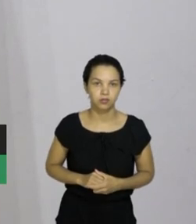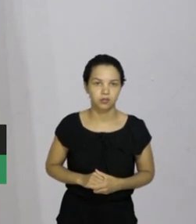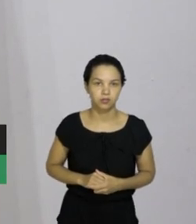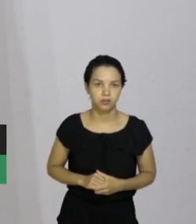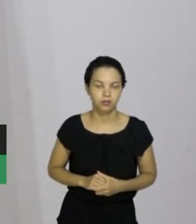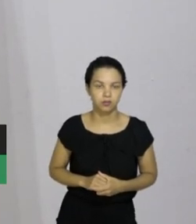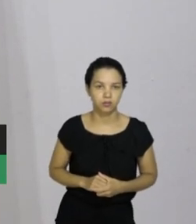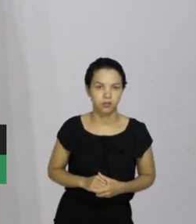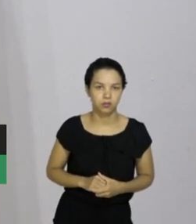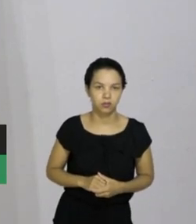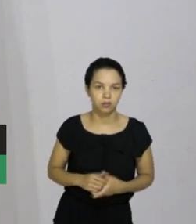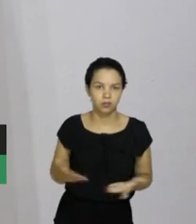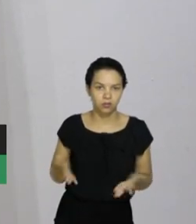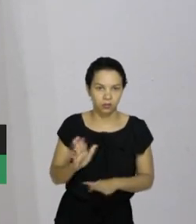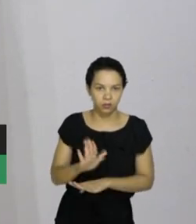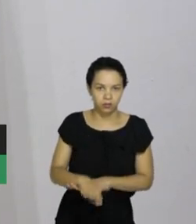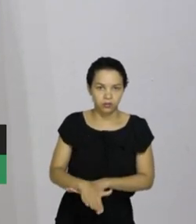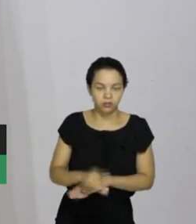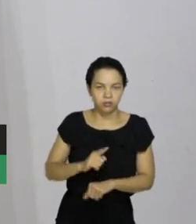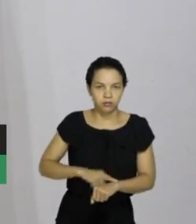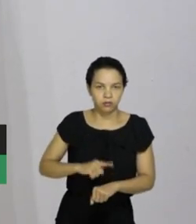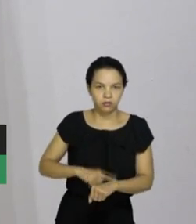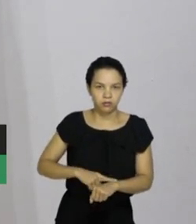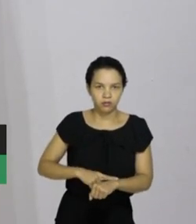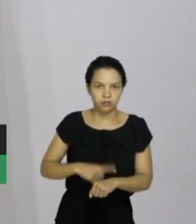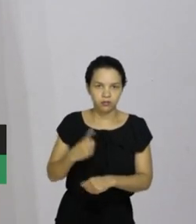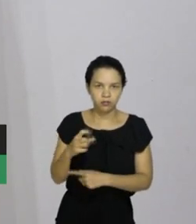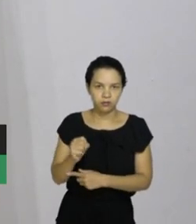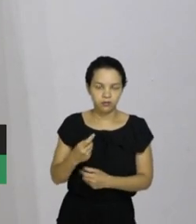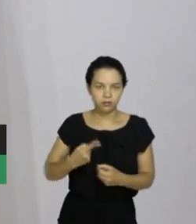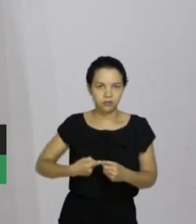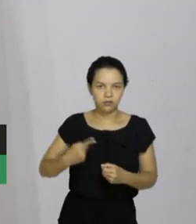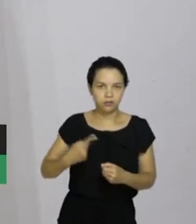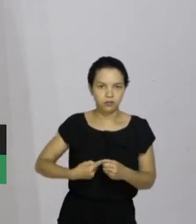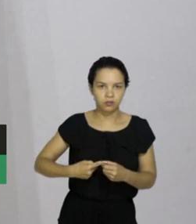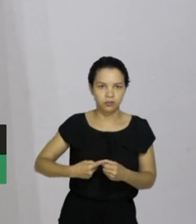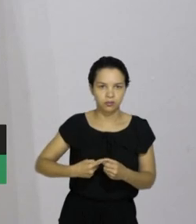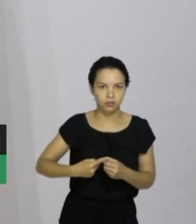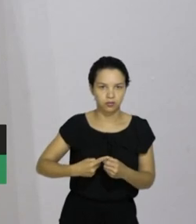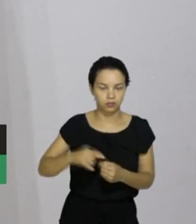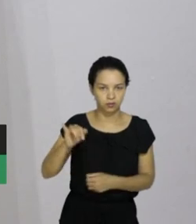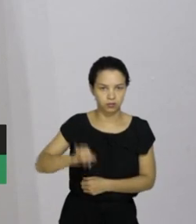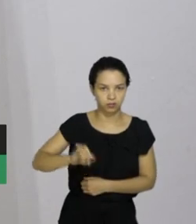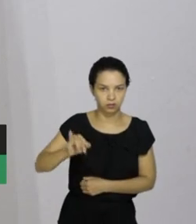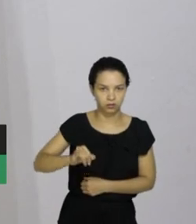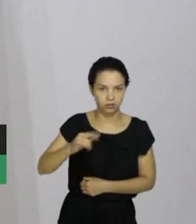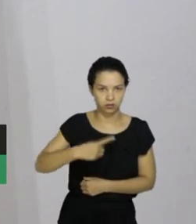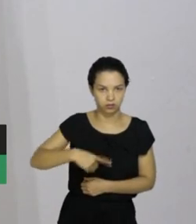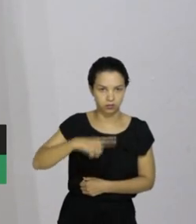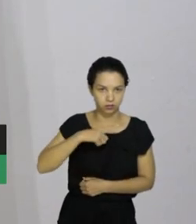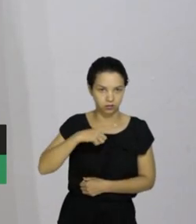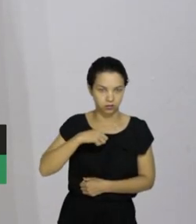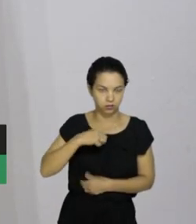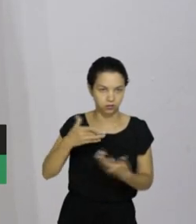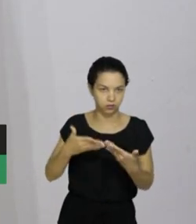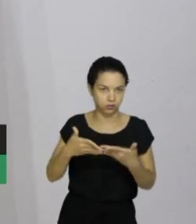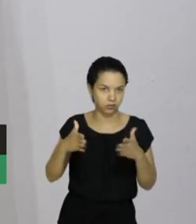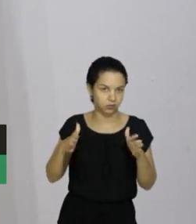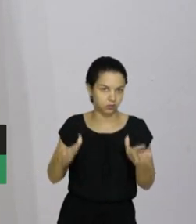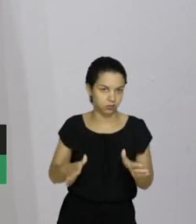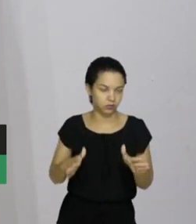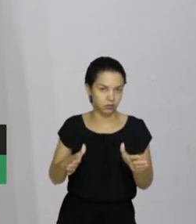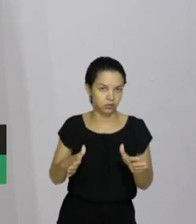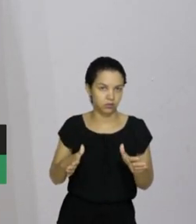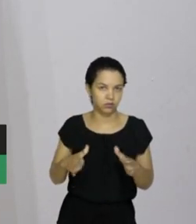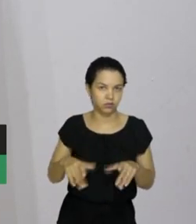final da tarde de hoje às 18 horas no meu Município de Itajaí nós teremos a abertura da